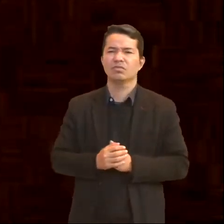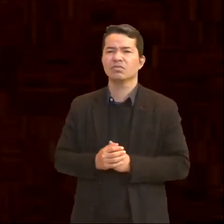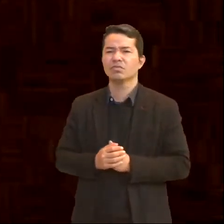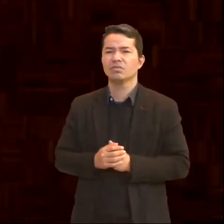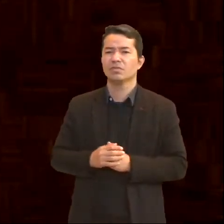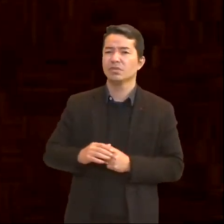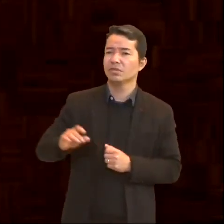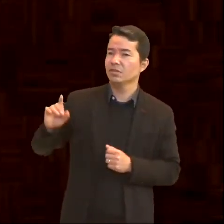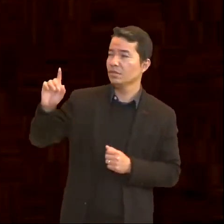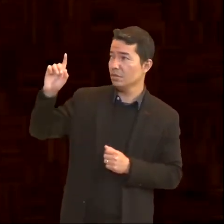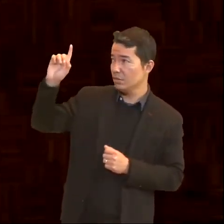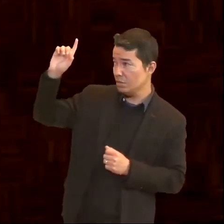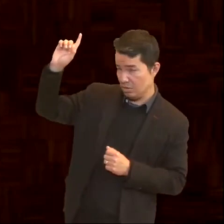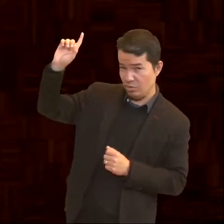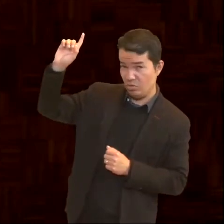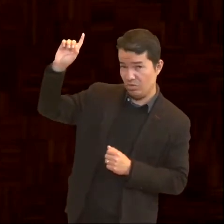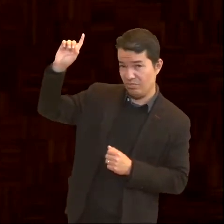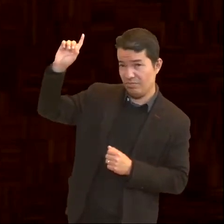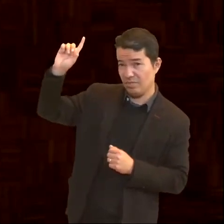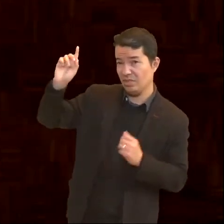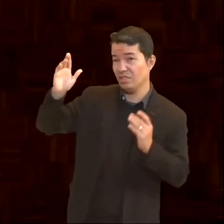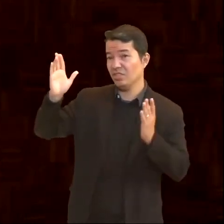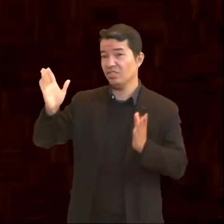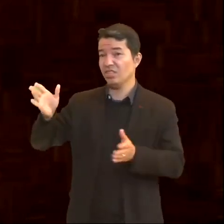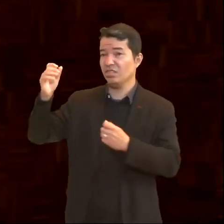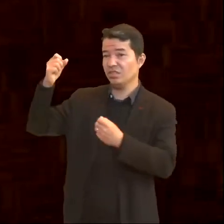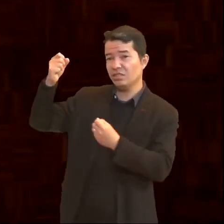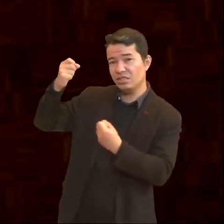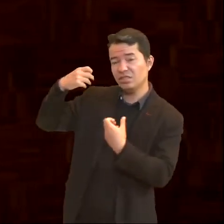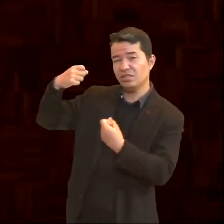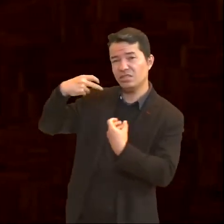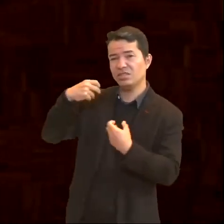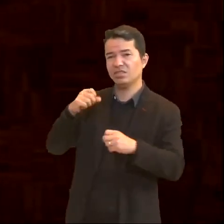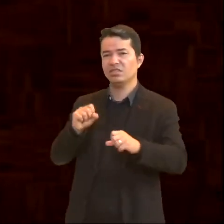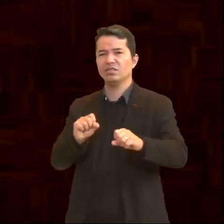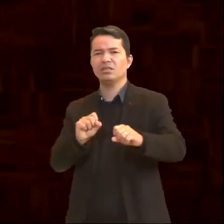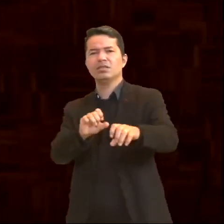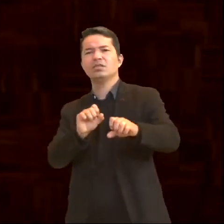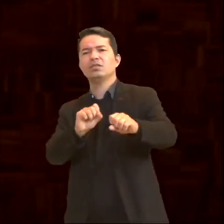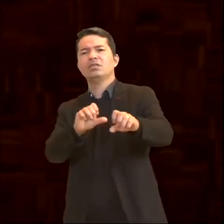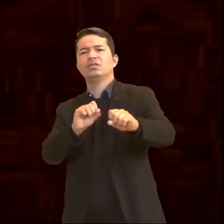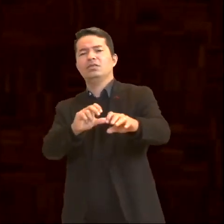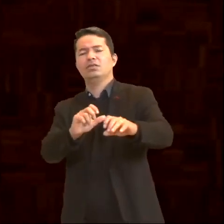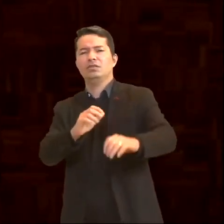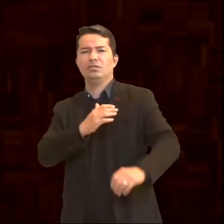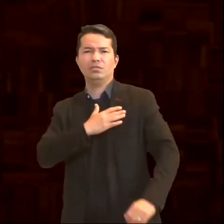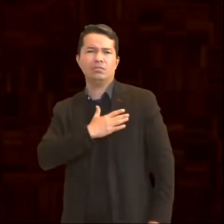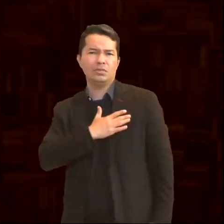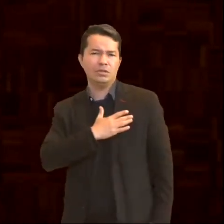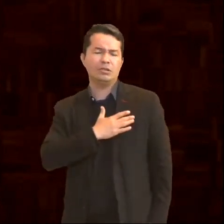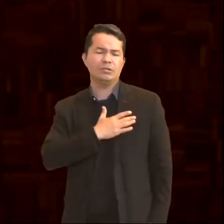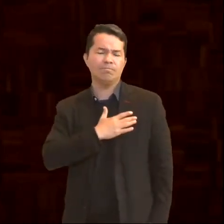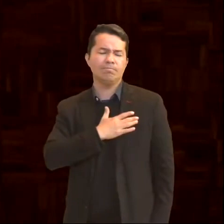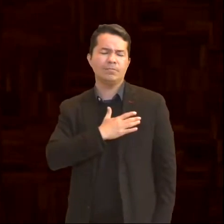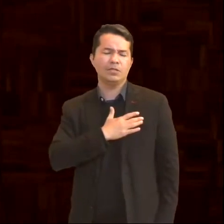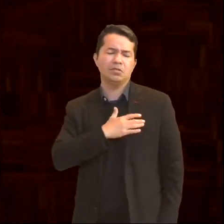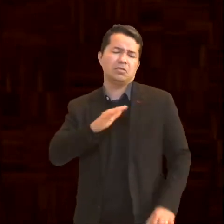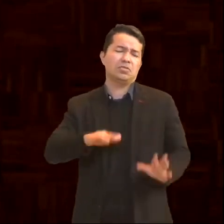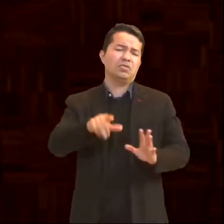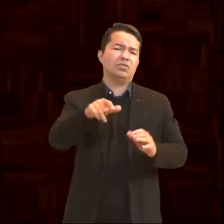Deus já ensinou uma série de coisas para você, e talvez você esteja empacado no tempo e no espaço.